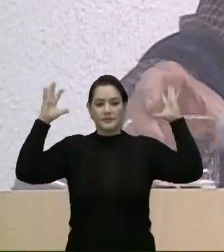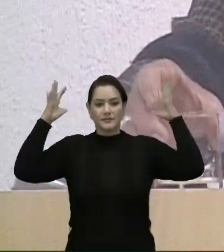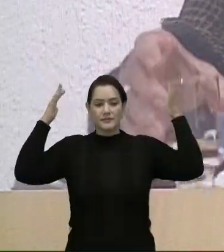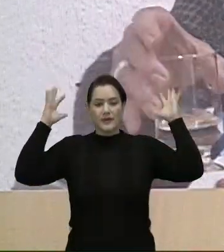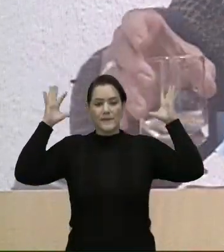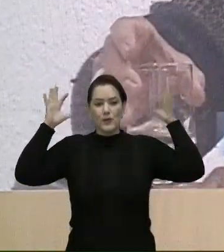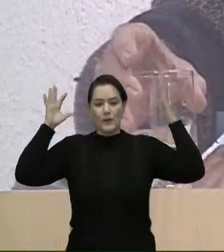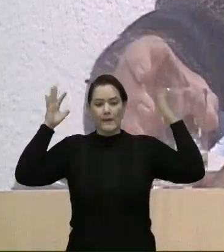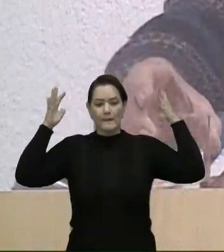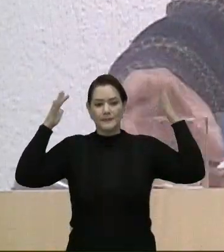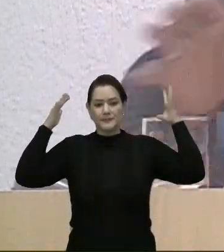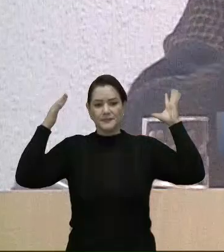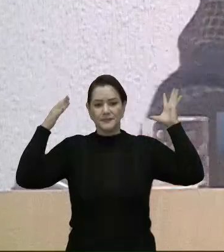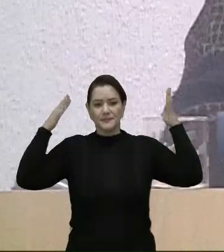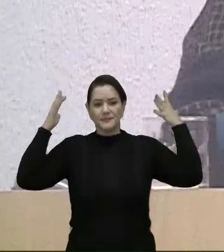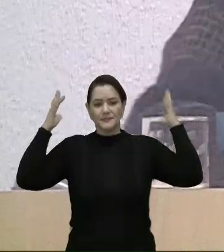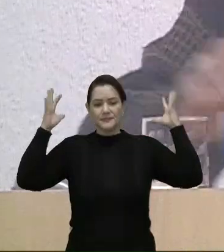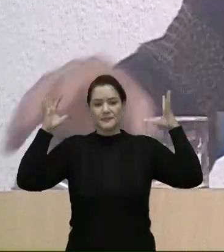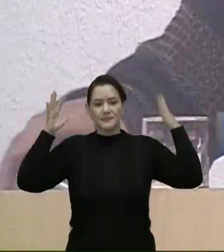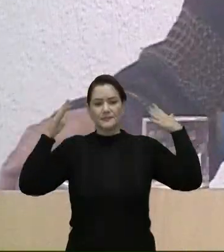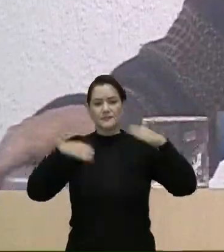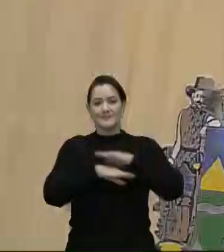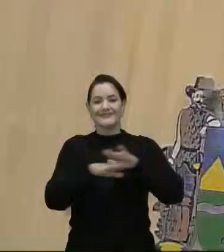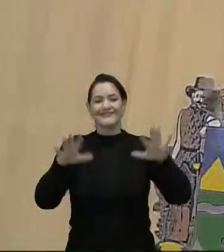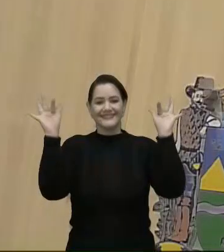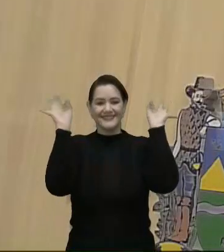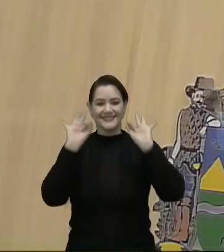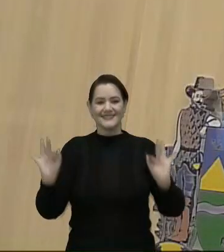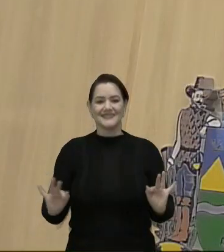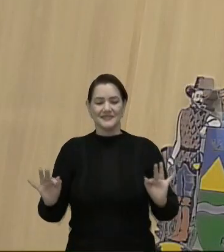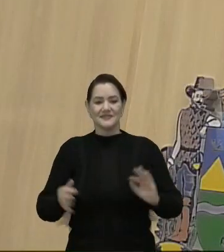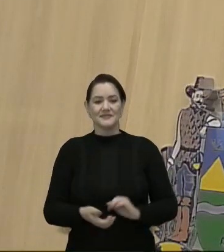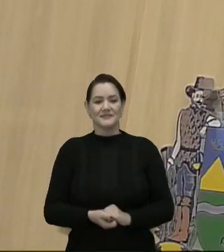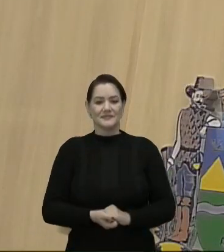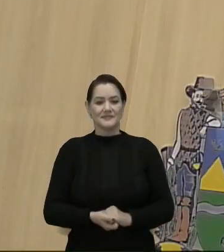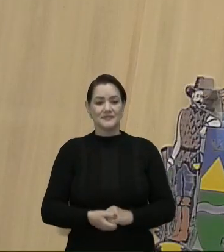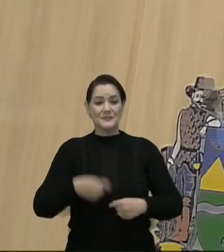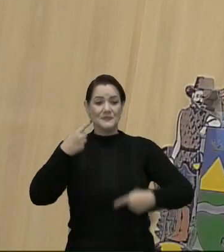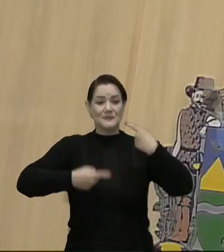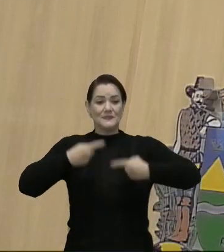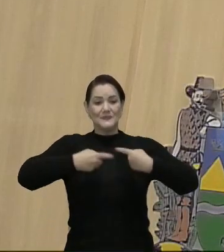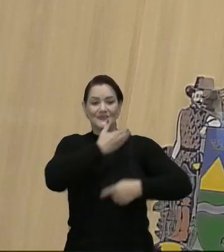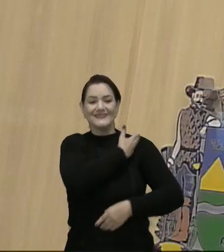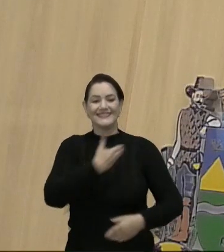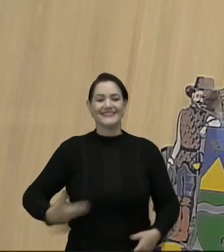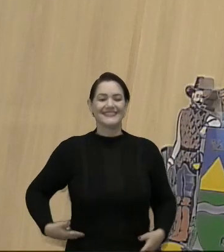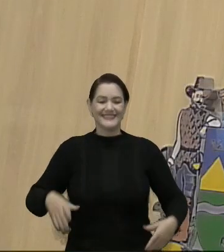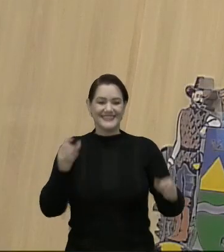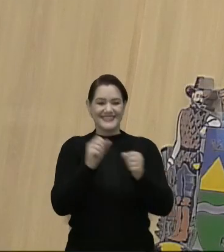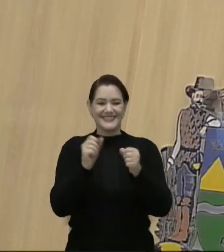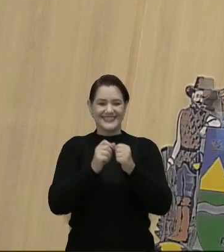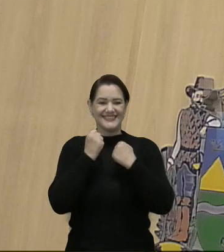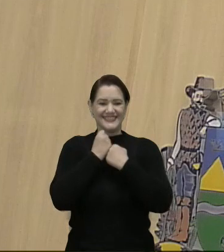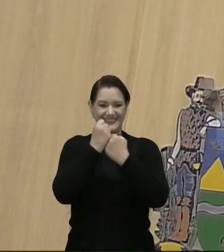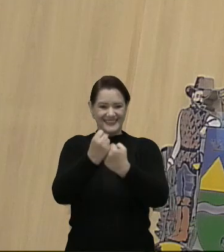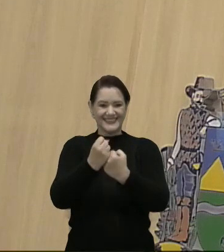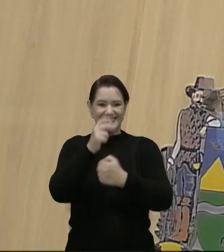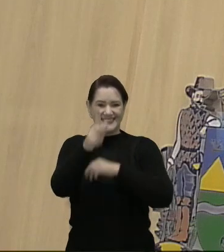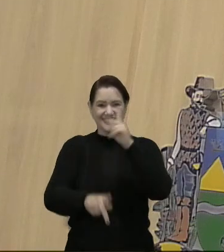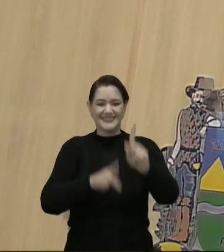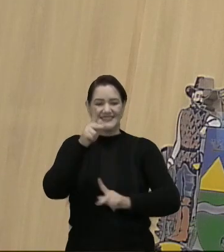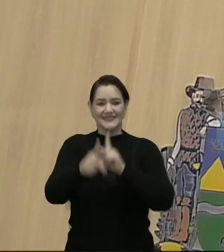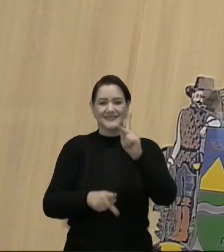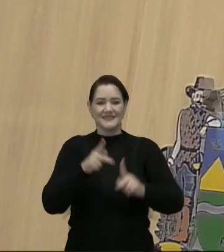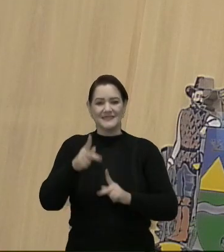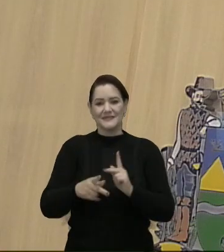Opa! Opa! Ficamos felizes, né? Política pública é para ser feita em prol da população. Eu fico um pouco